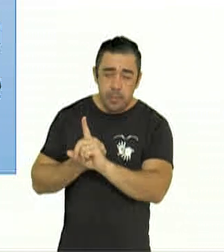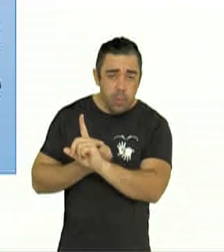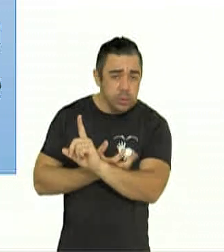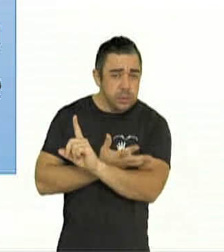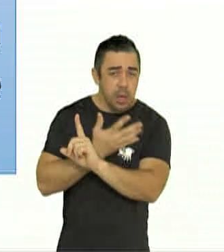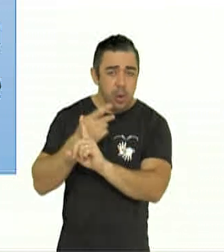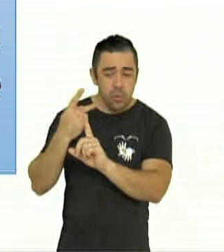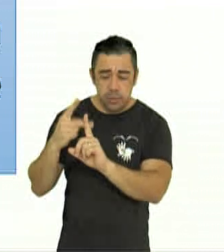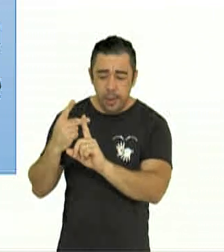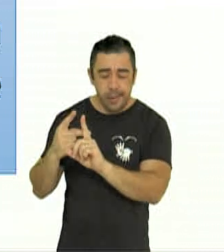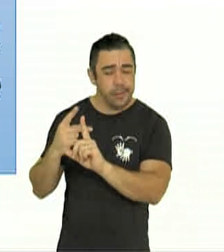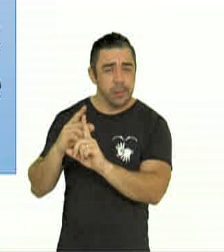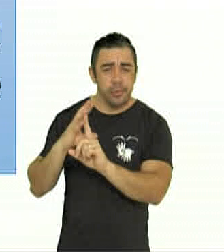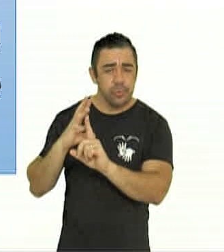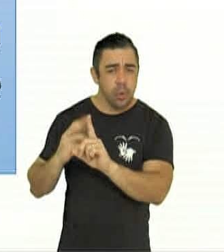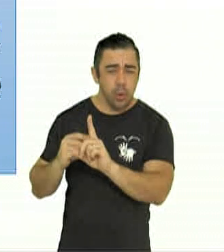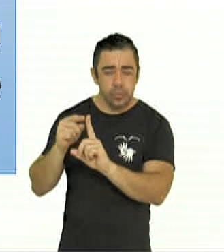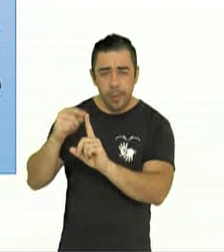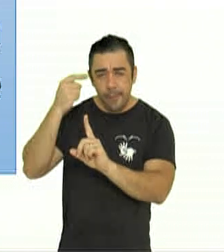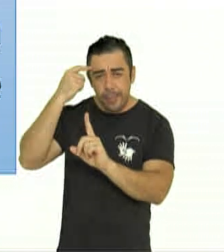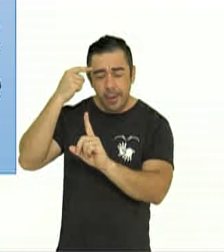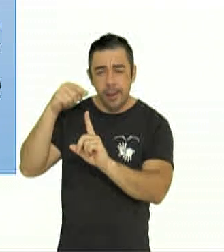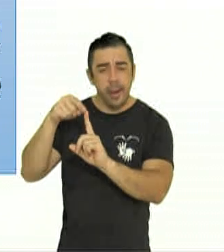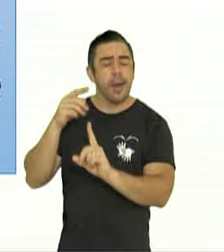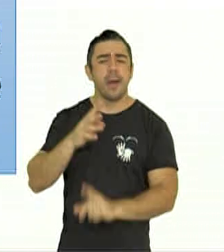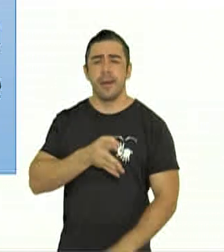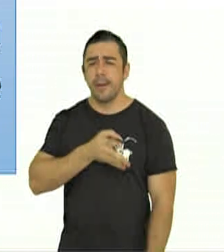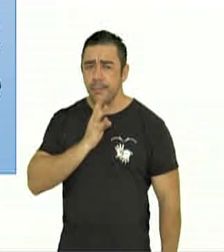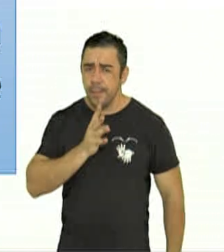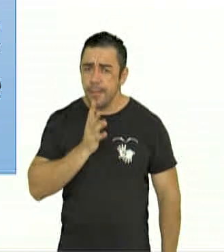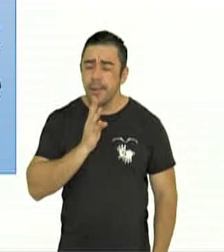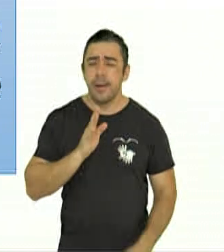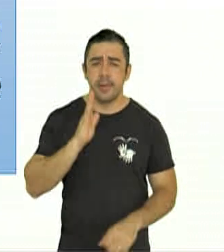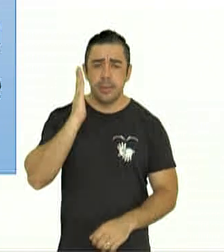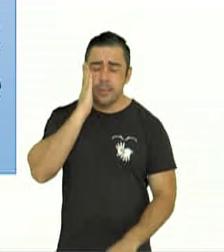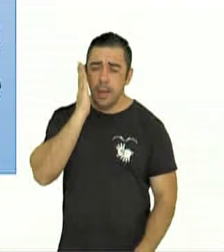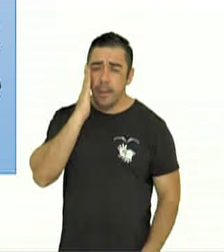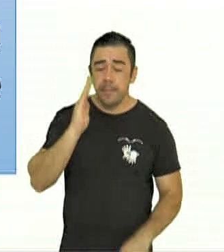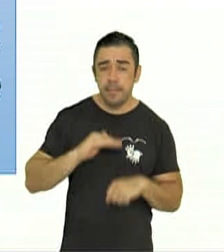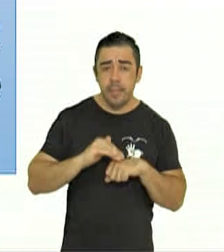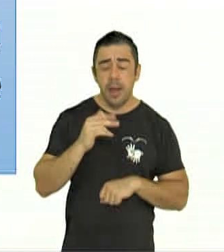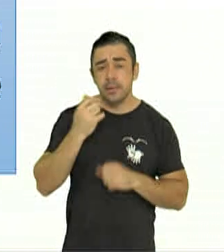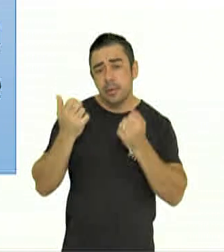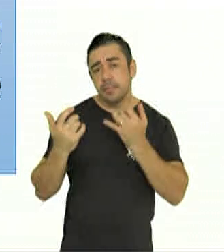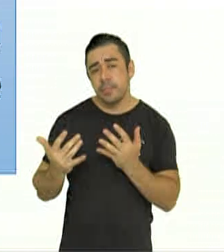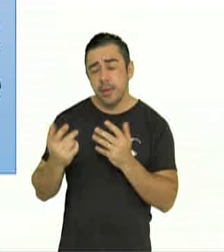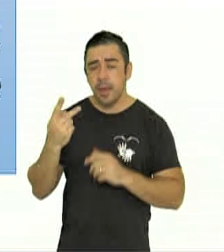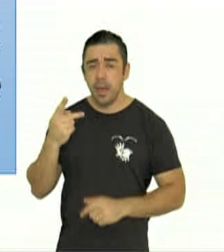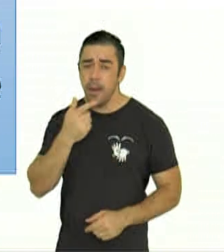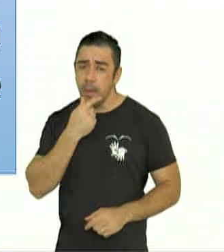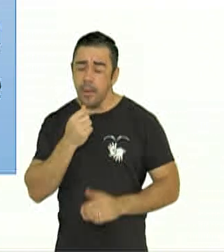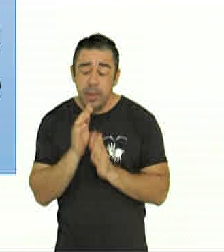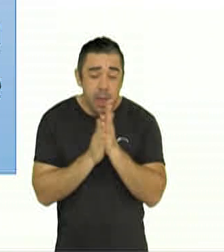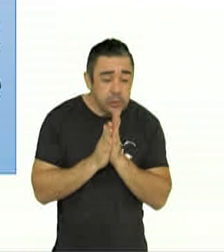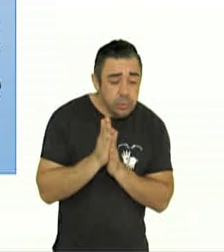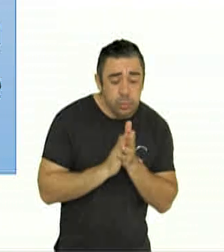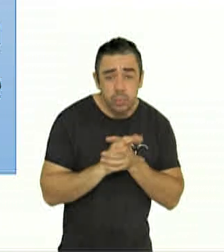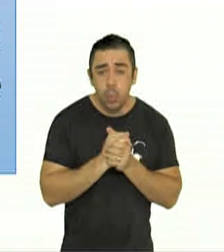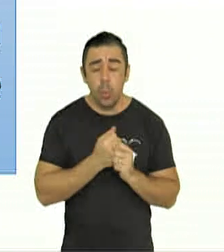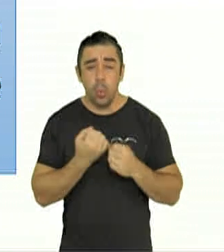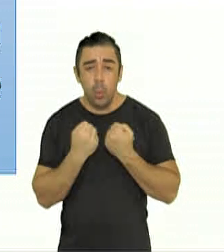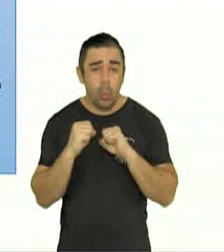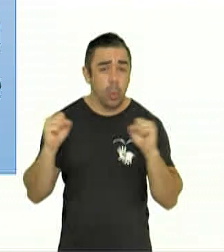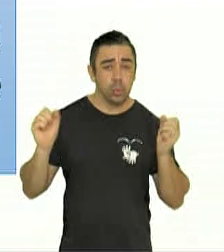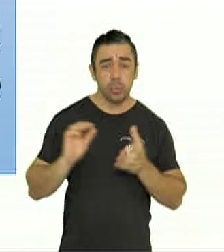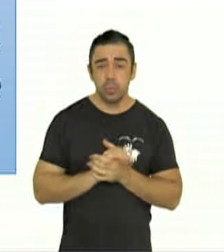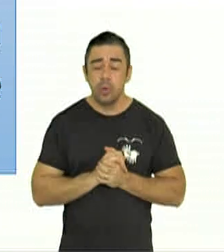os pensamentos. Repare que parece que ele sabe um pouquinho mais, né? Fala até das ansiedades dele, fala algumas coisas